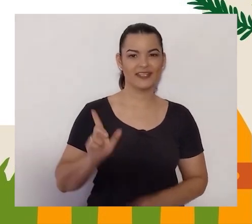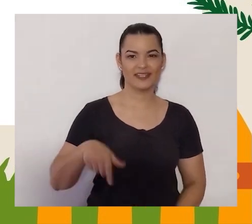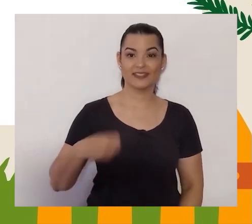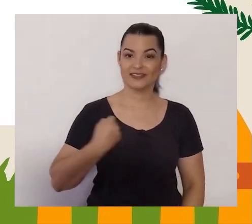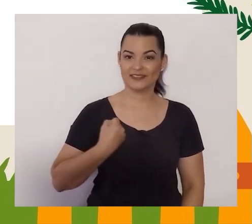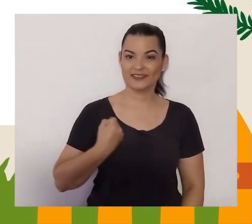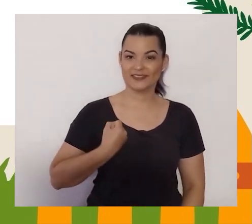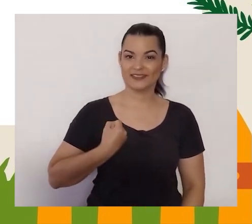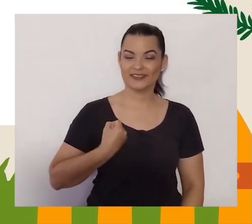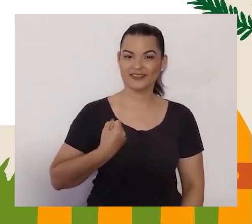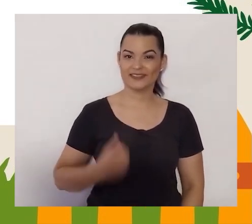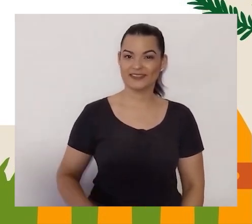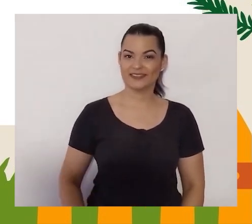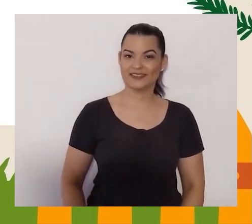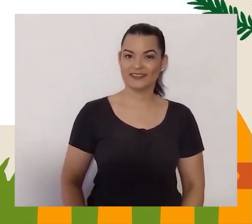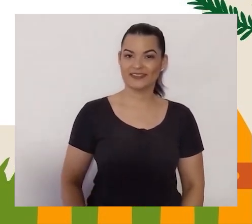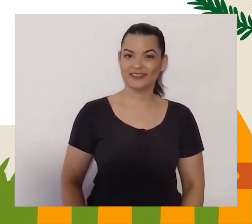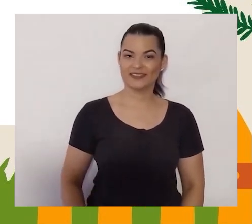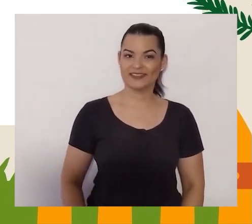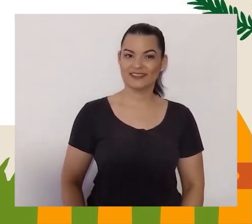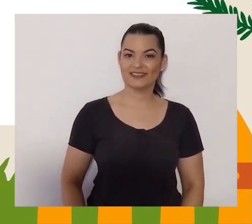É o número